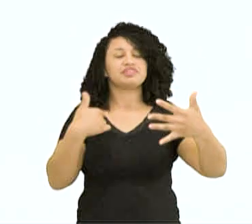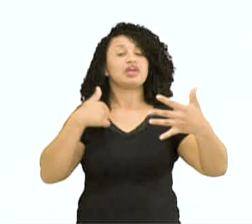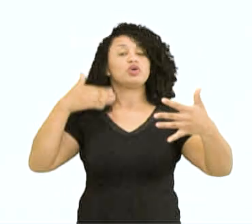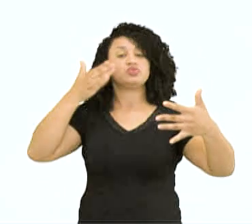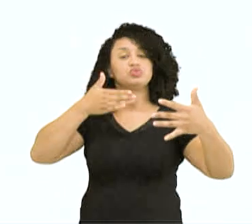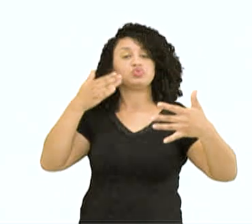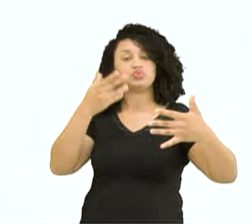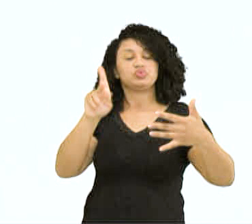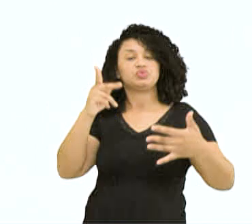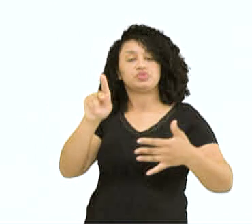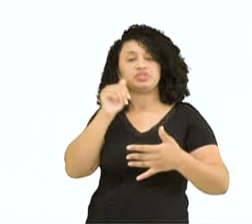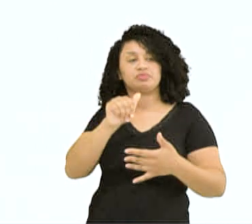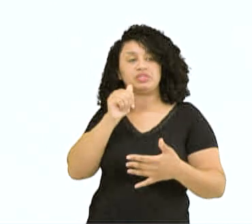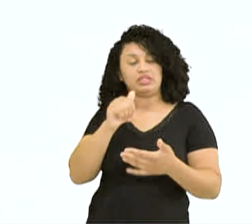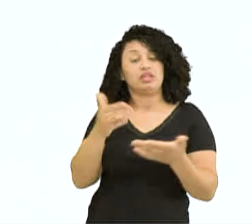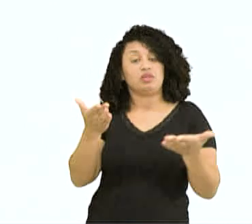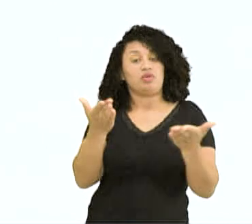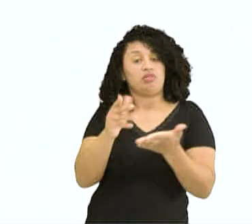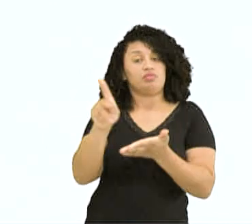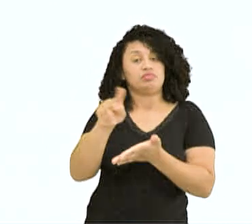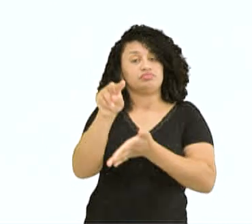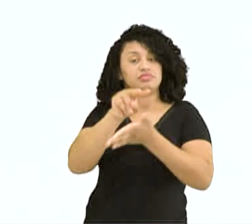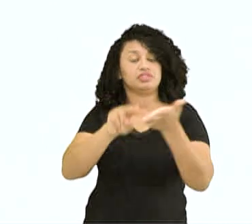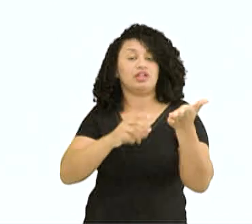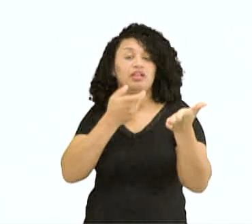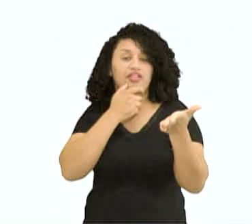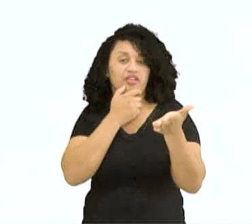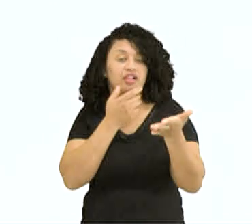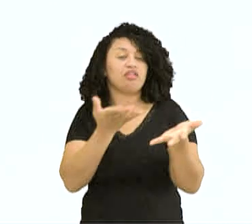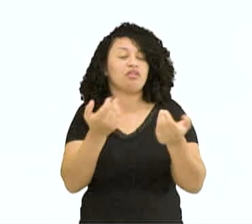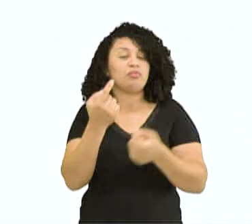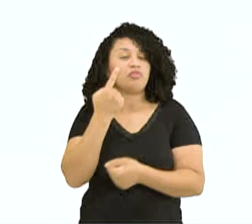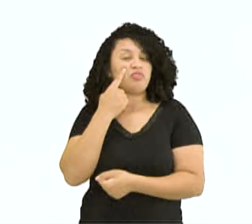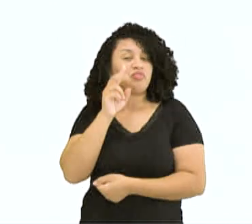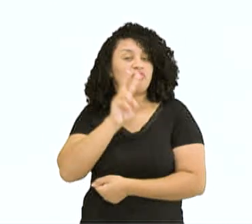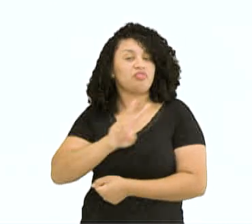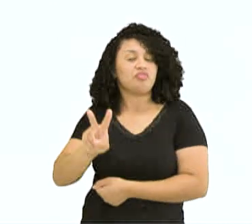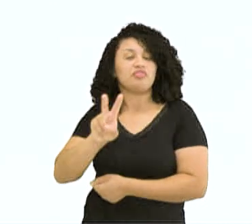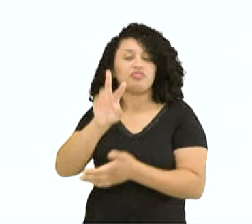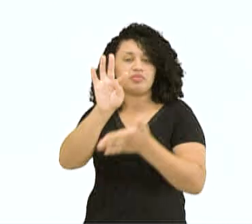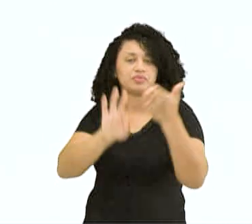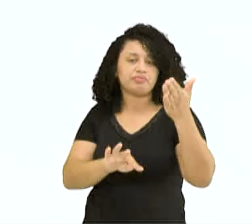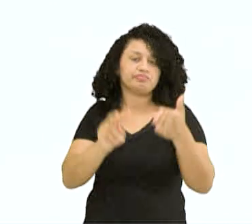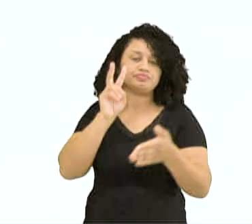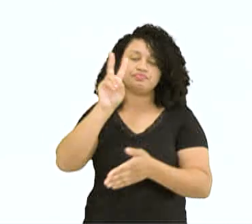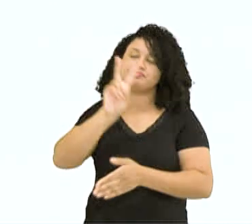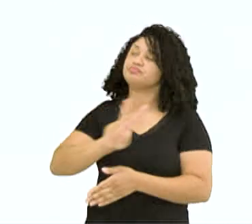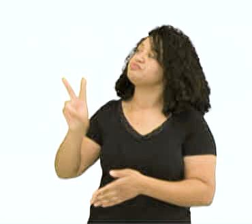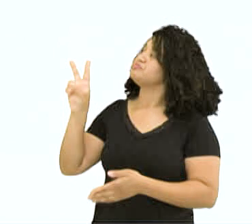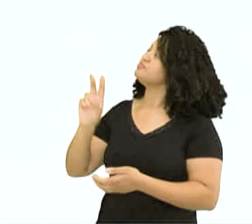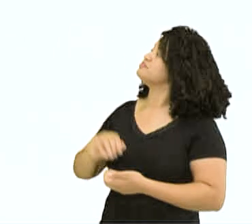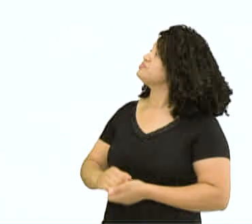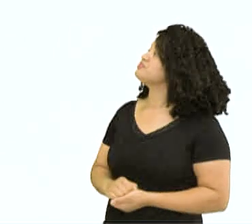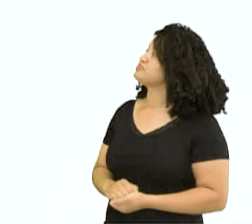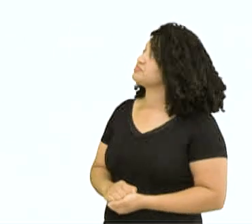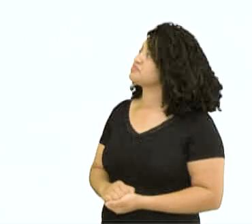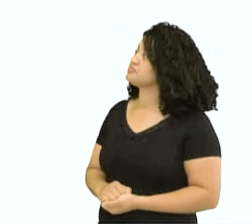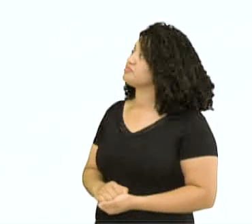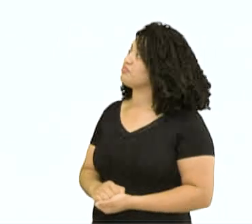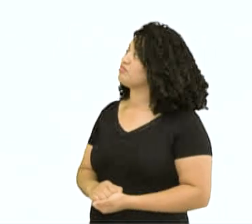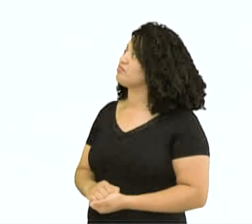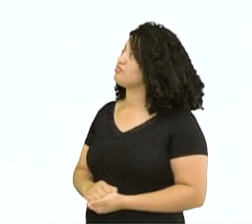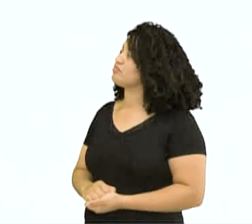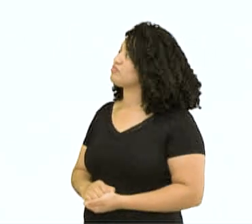discurso dela. Today we are launching a campaign called He for She. I am reaching out to